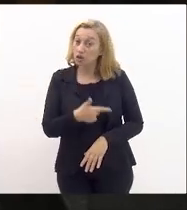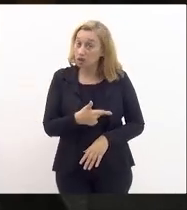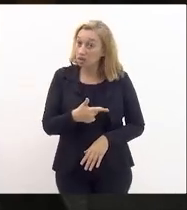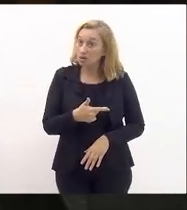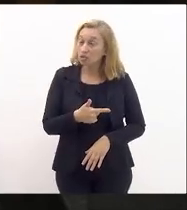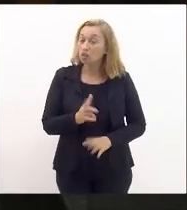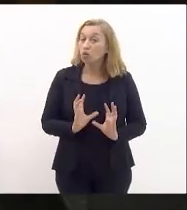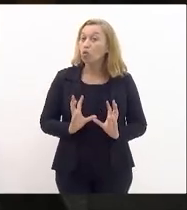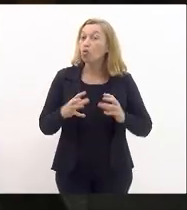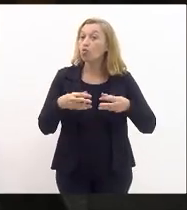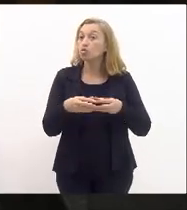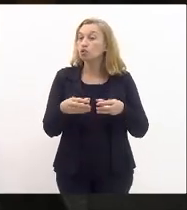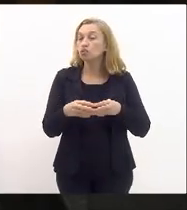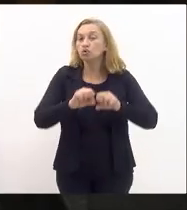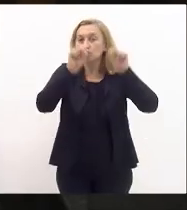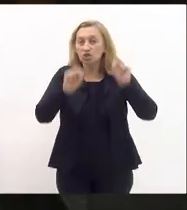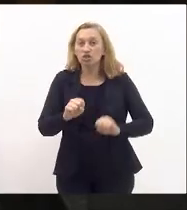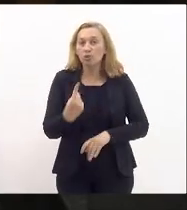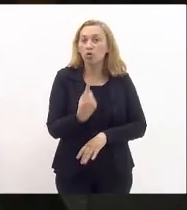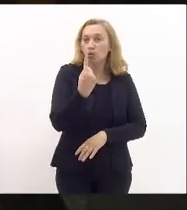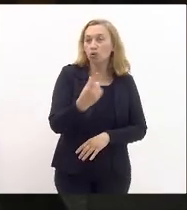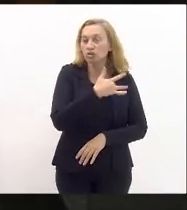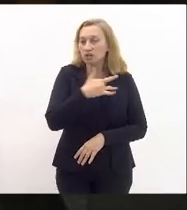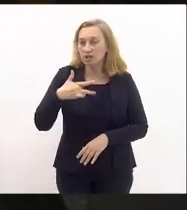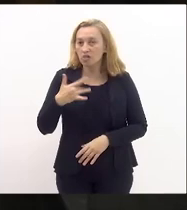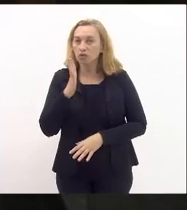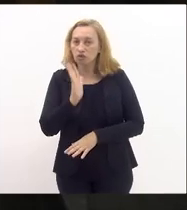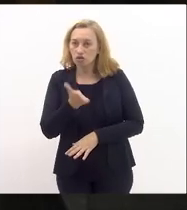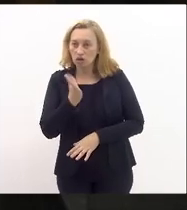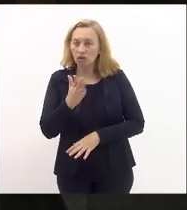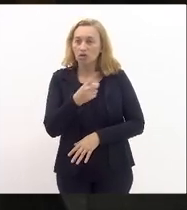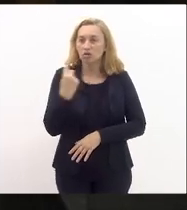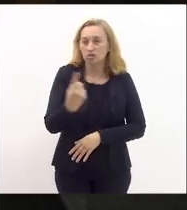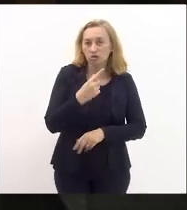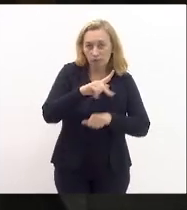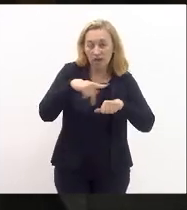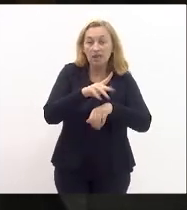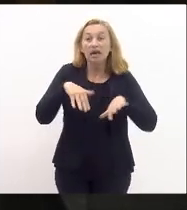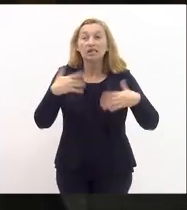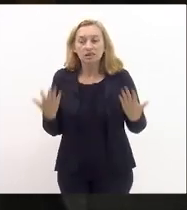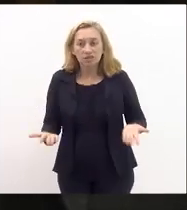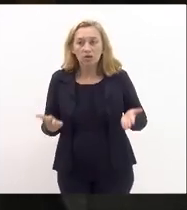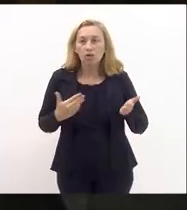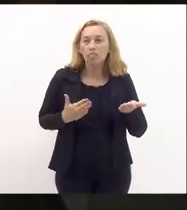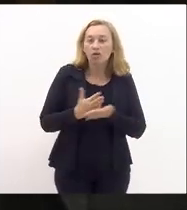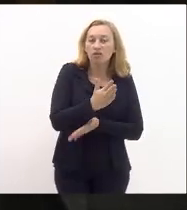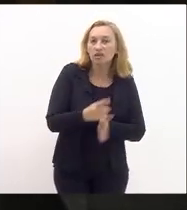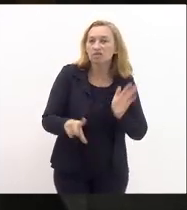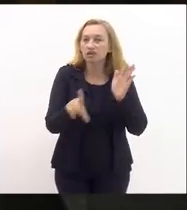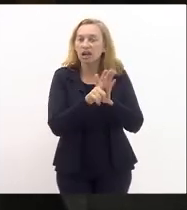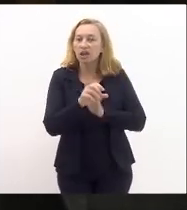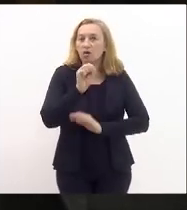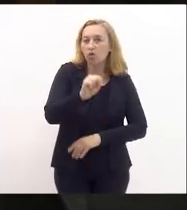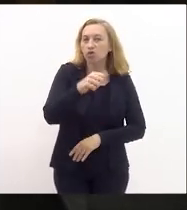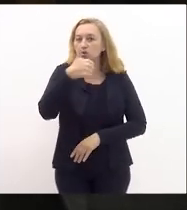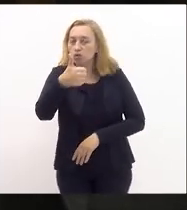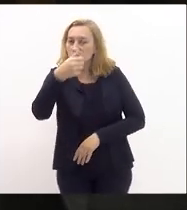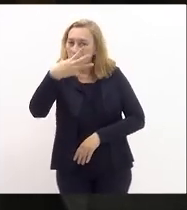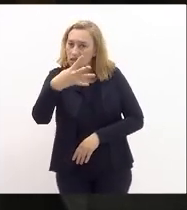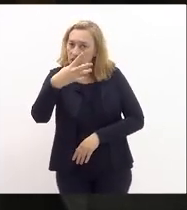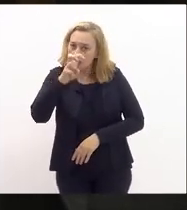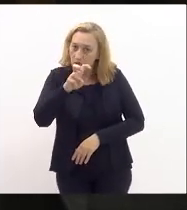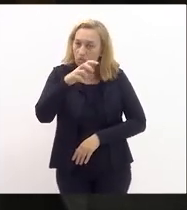o conjunto do Sistema Único de Saúde já está submetido no nosso país. Então, a gente, com a aprovação da Lei 8154,